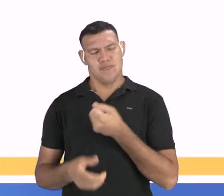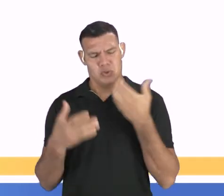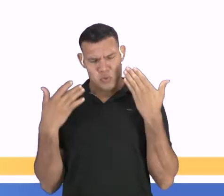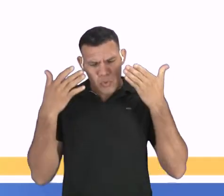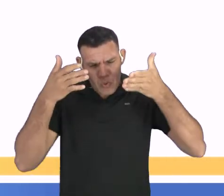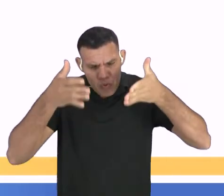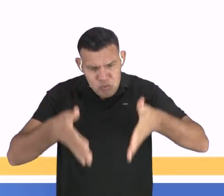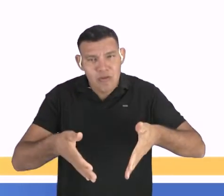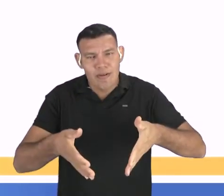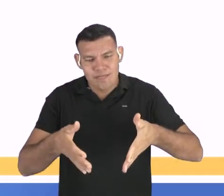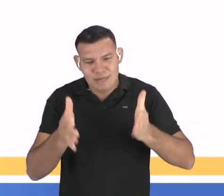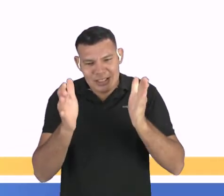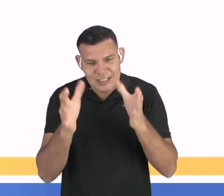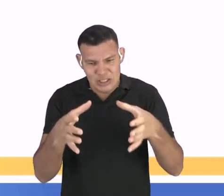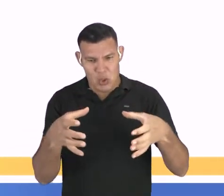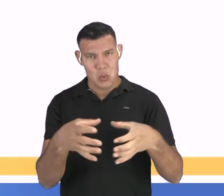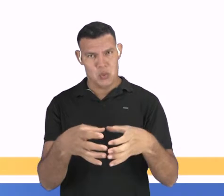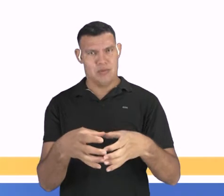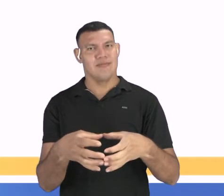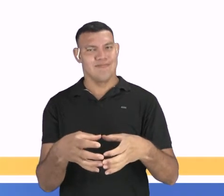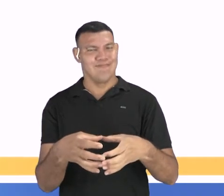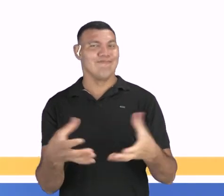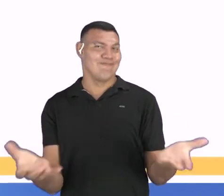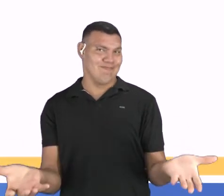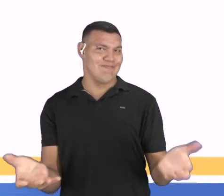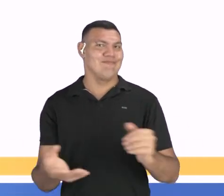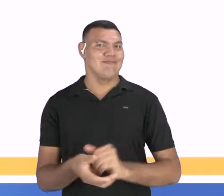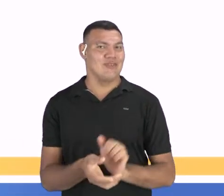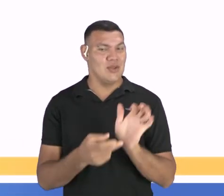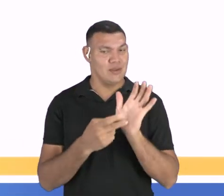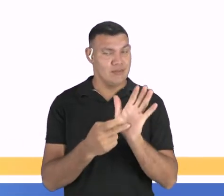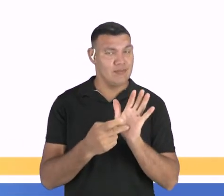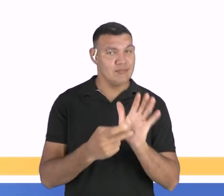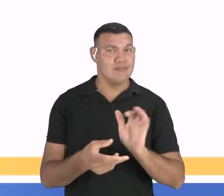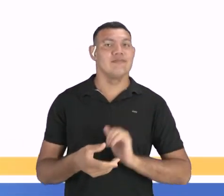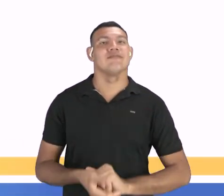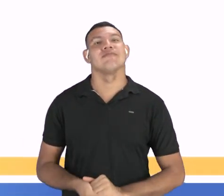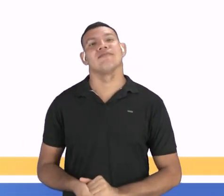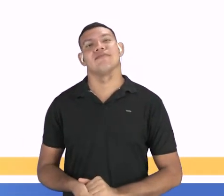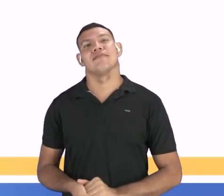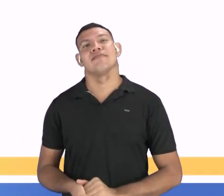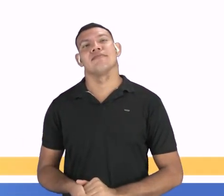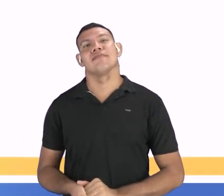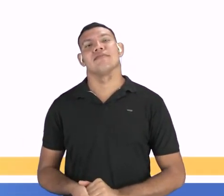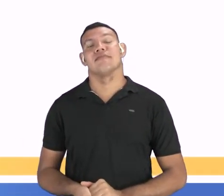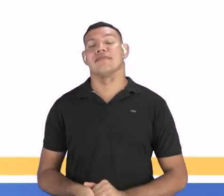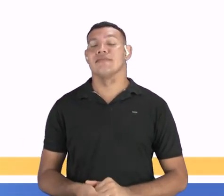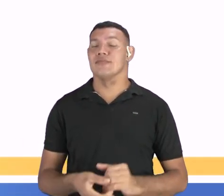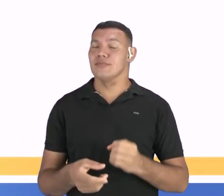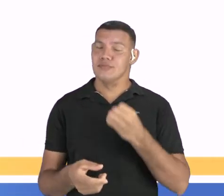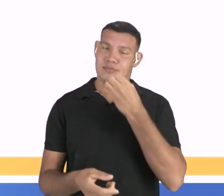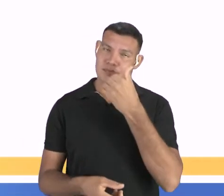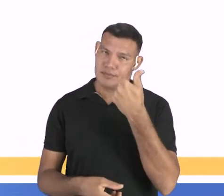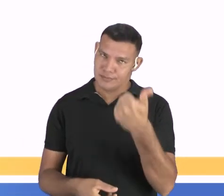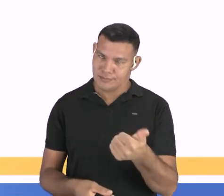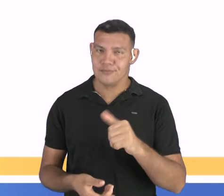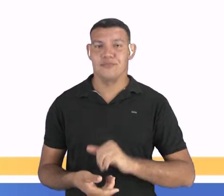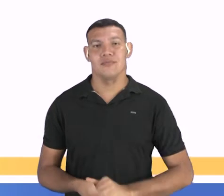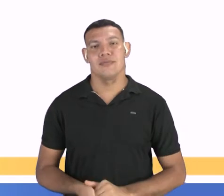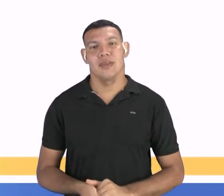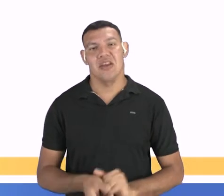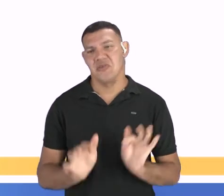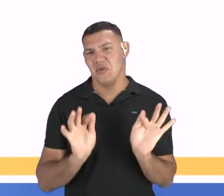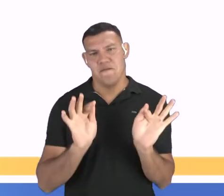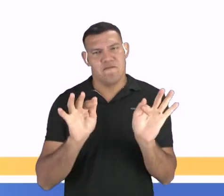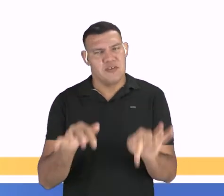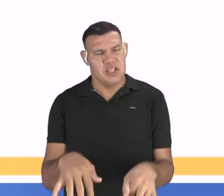enquadrado dentro da situação aí apresentada aí no exercício. Muito bem. Então, finalizamos